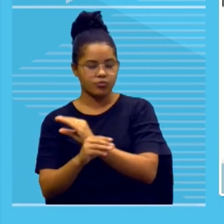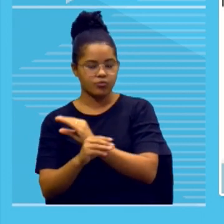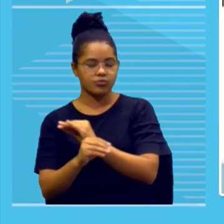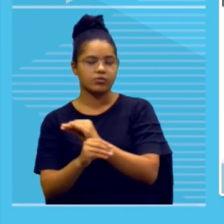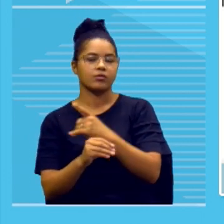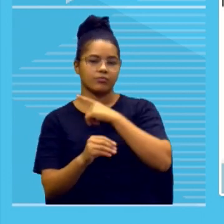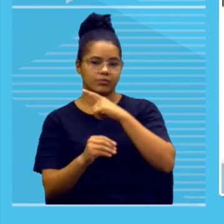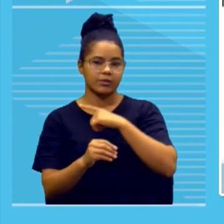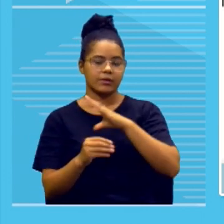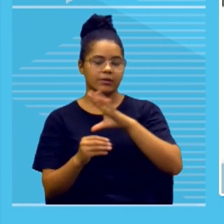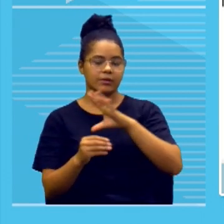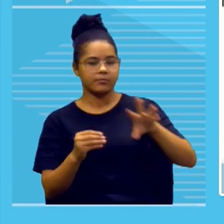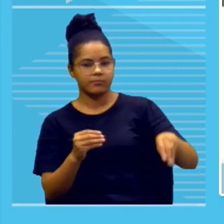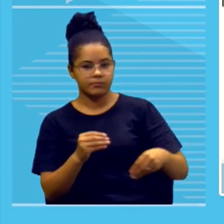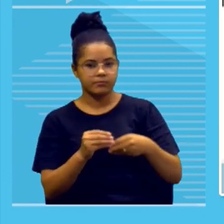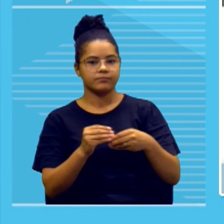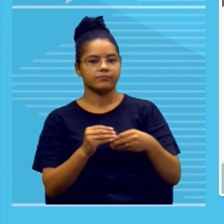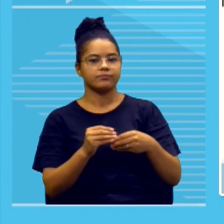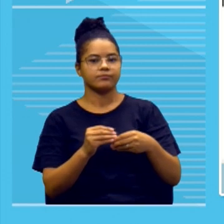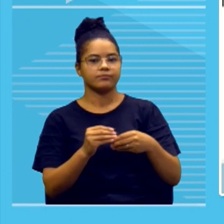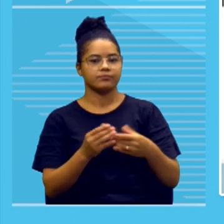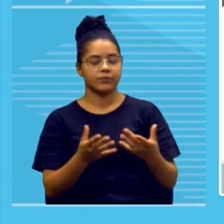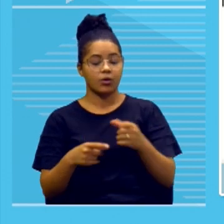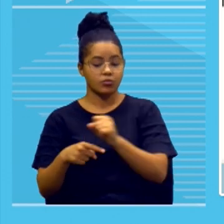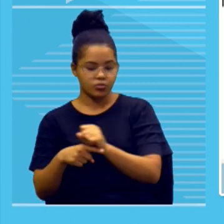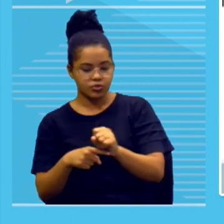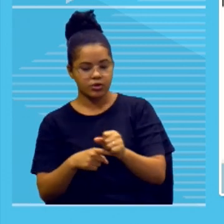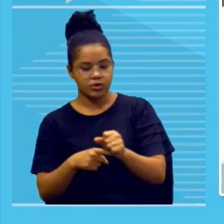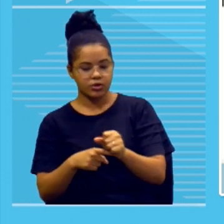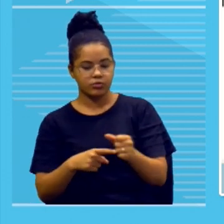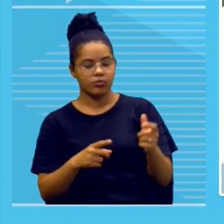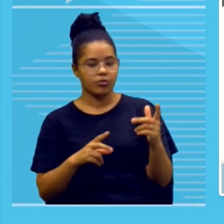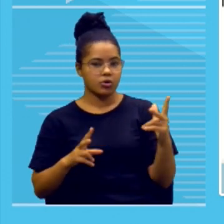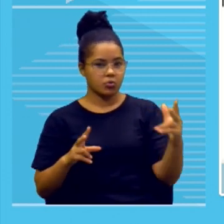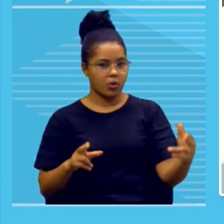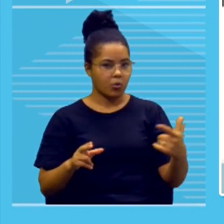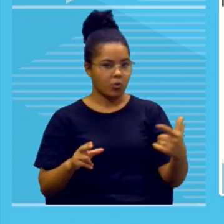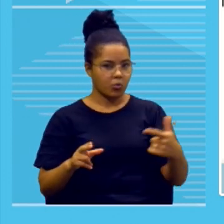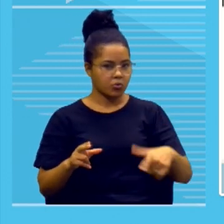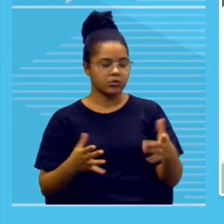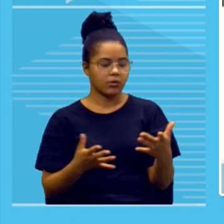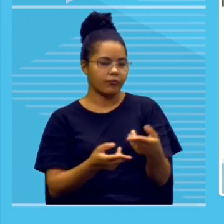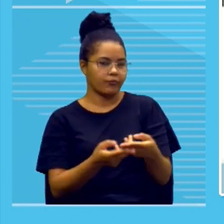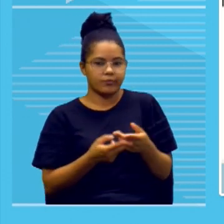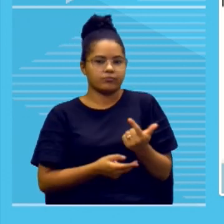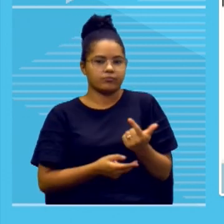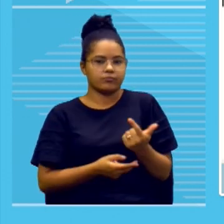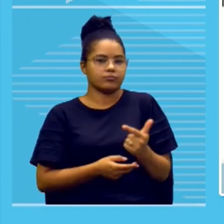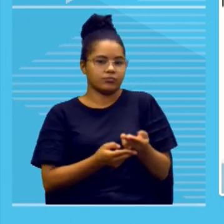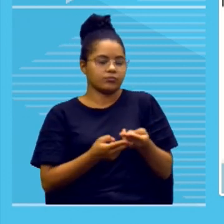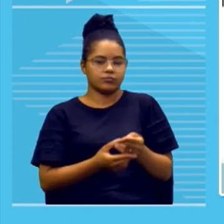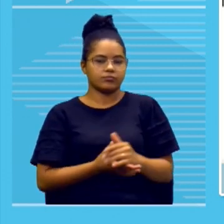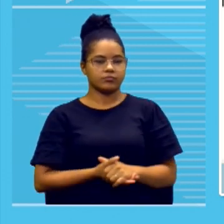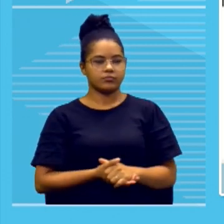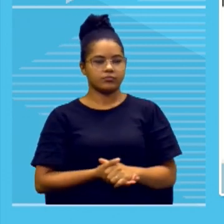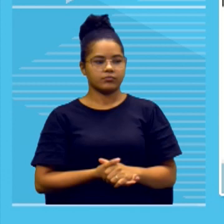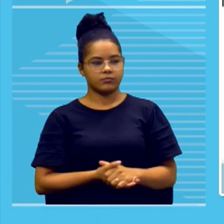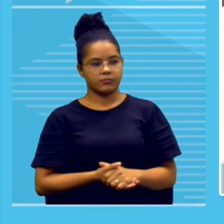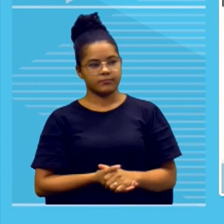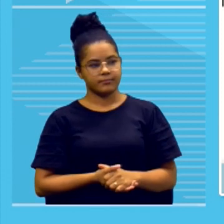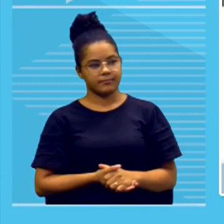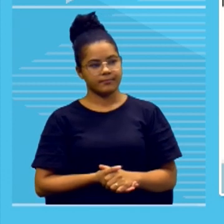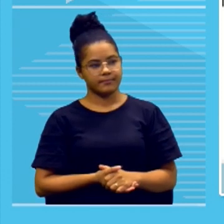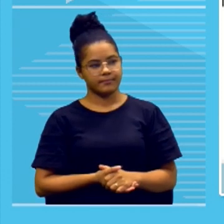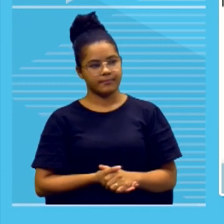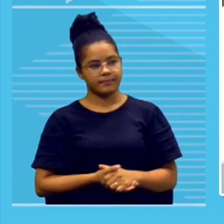sujeito é o mesmo da oração anterior, aí nada de vírgula. Por exemplo, João saiu de casa e voltou tarde. Quem